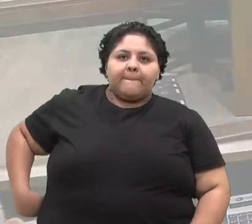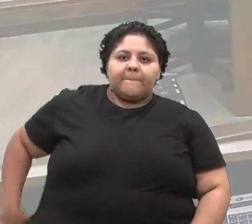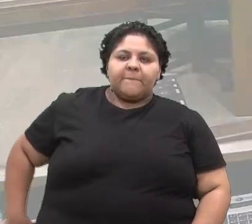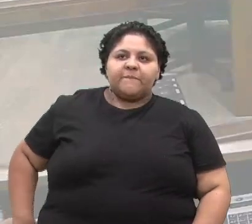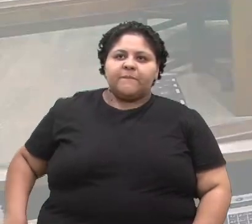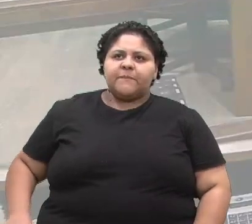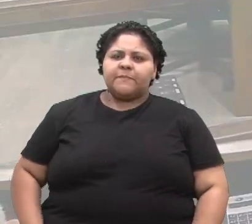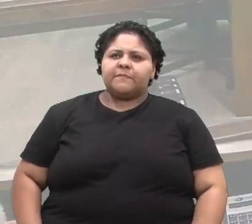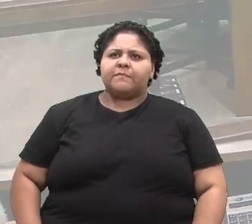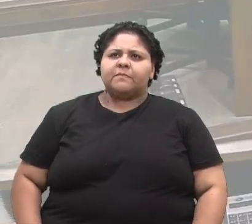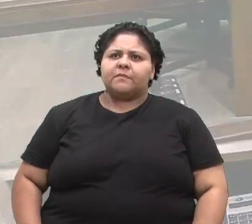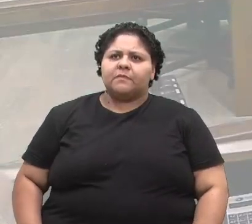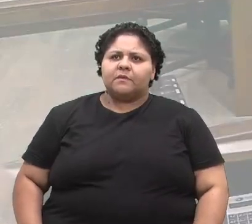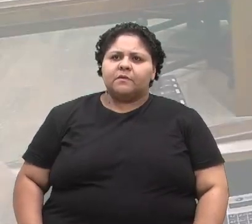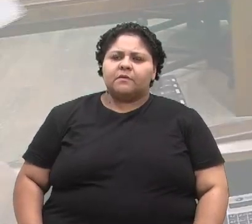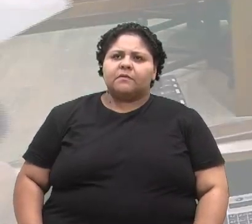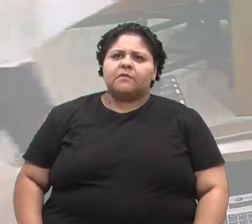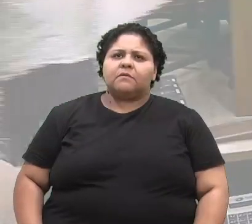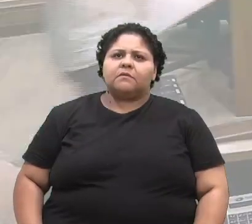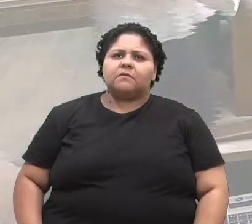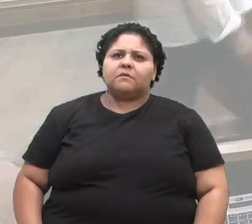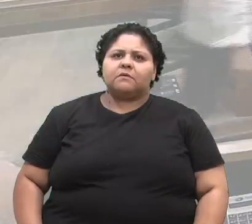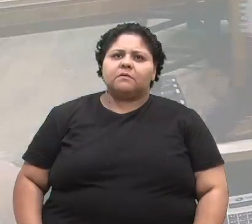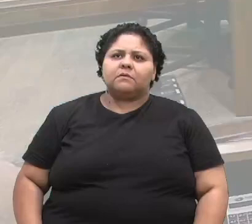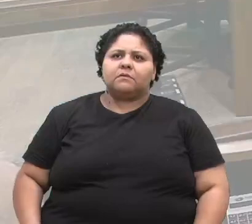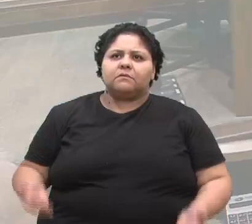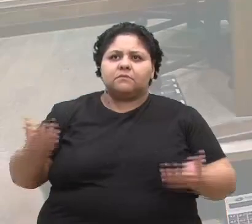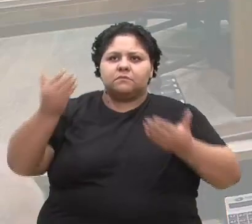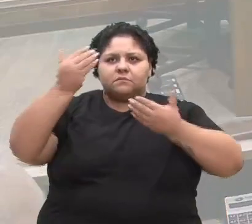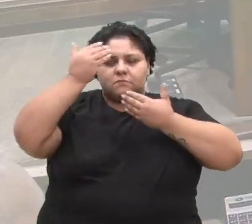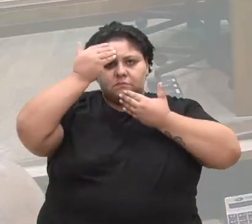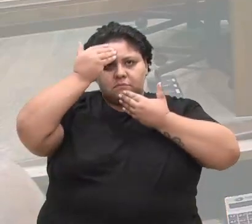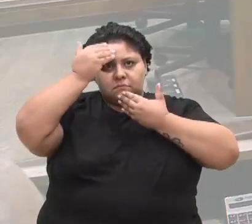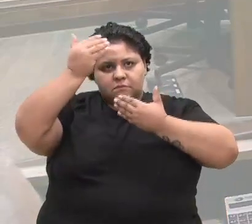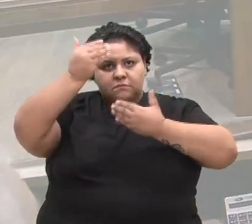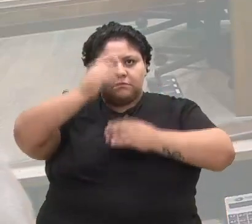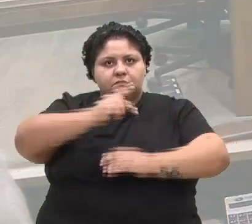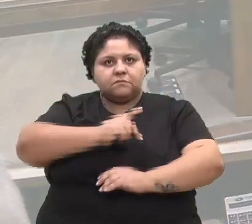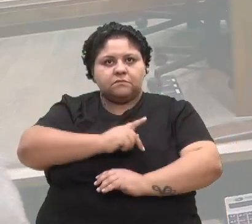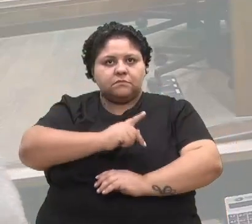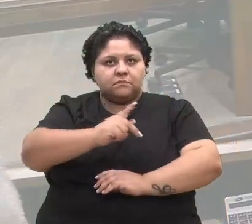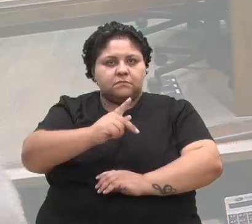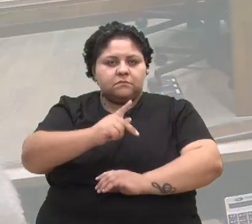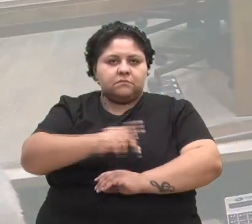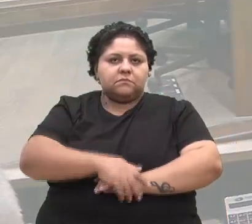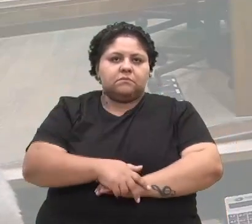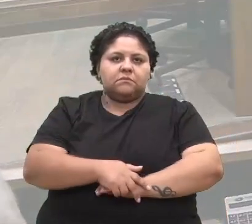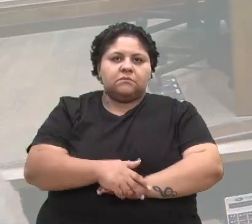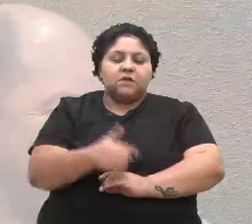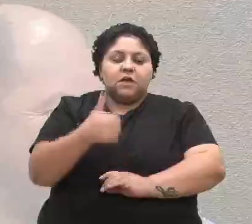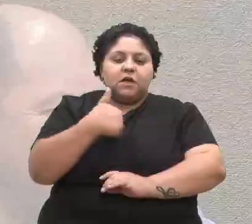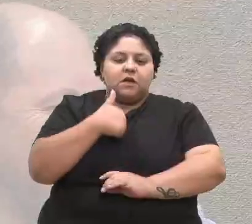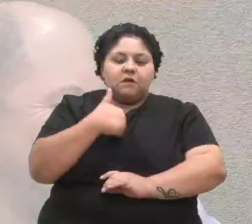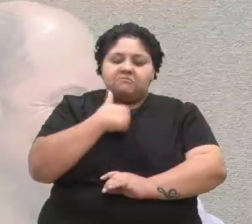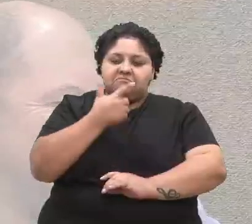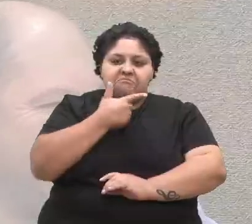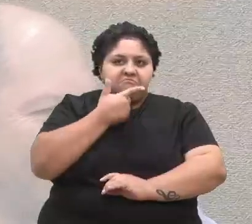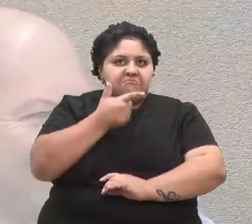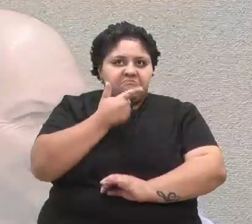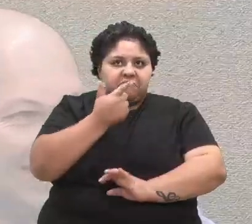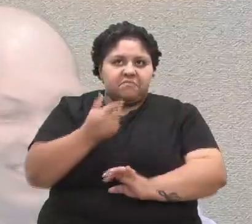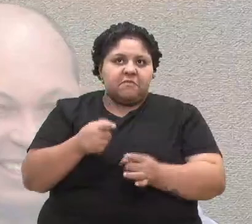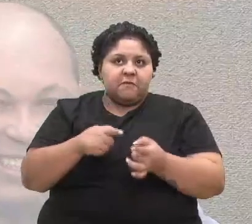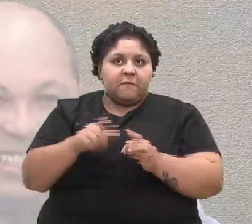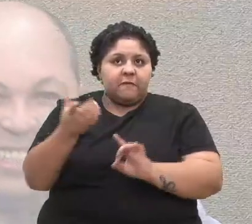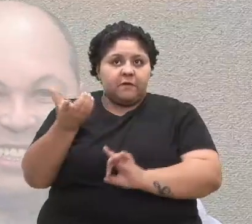Uma parte, vereador Fantinel, depois. Já lhe passo. Obrigada, senhora presidente. Eu não ia me manifestar aqui, mas eu